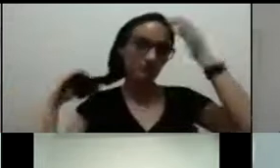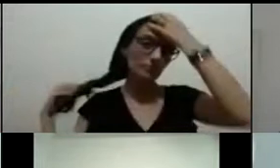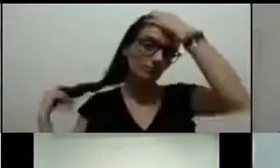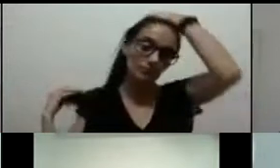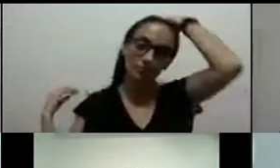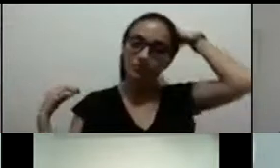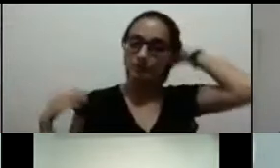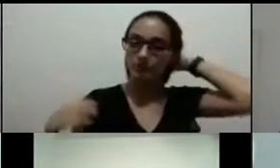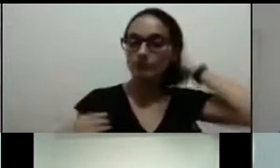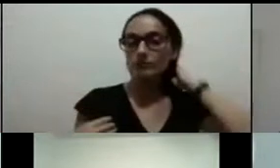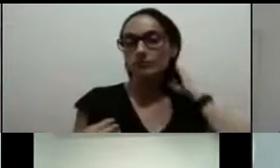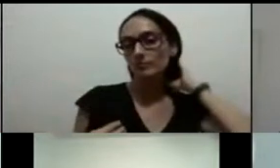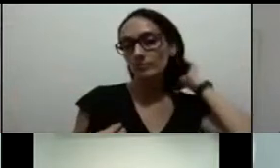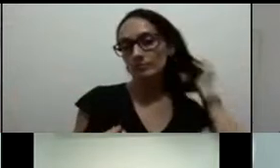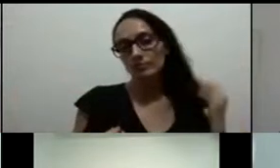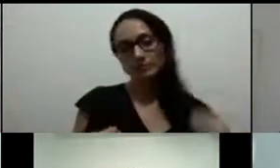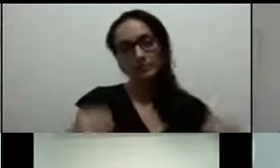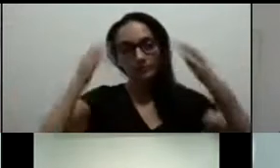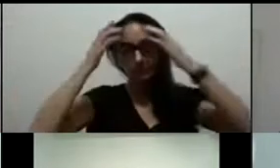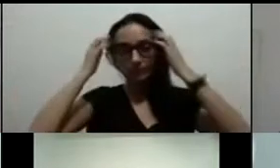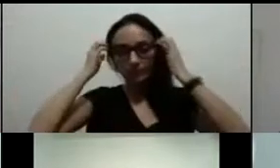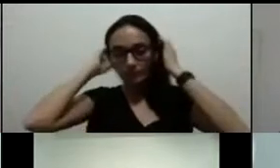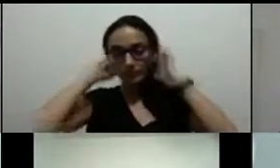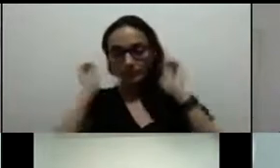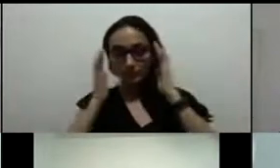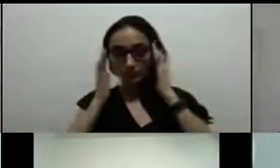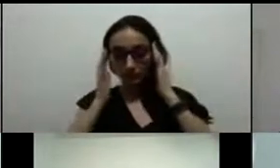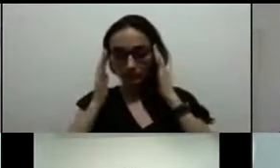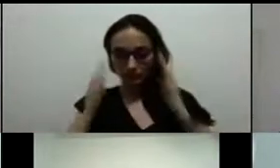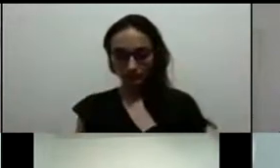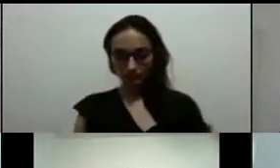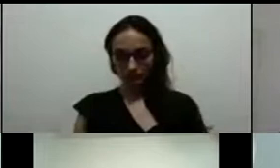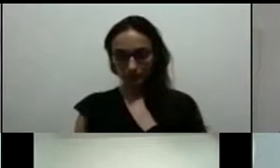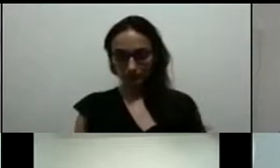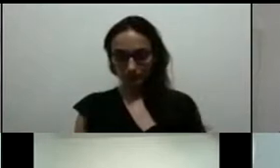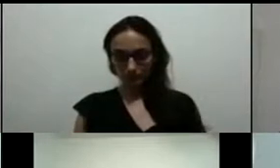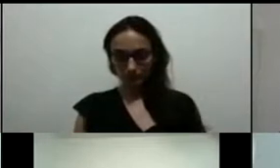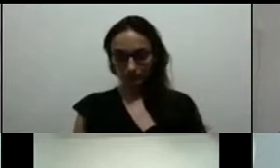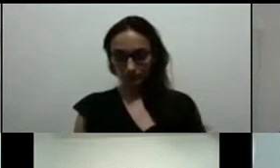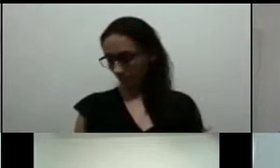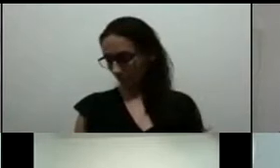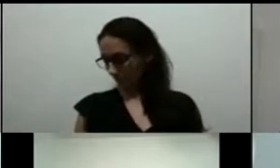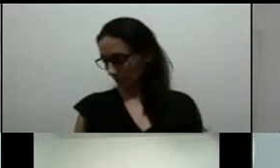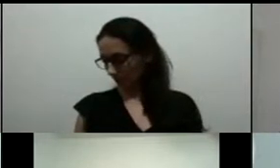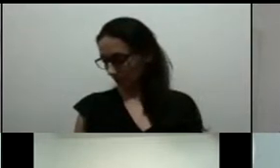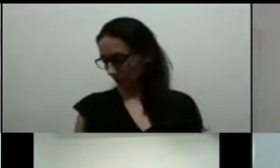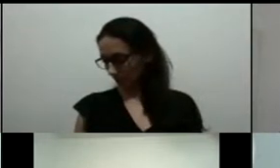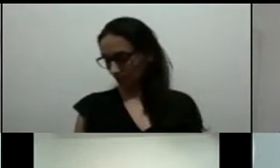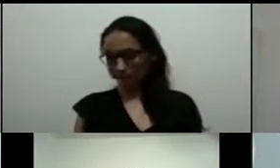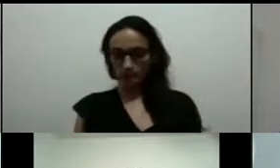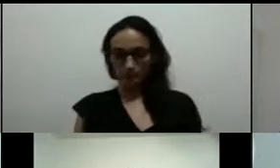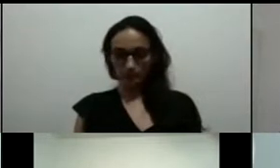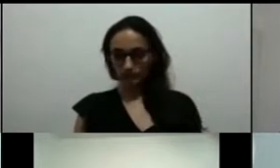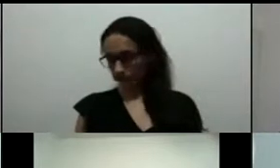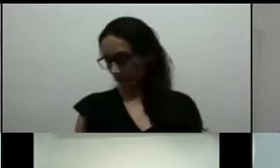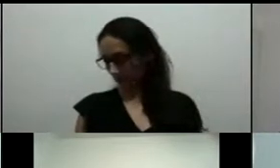na veia, nós vamos falar de início, começo e fim, o que fazer, né? Quais serão os nossos problemas